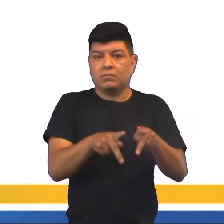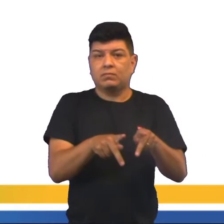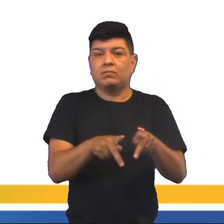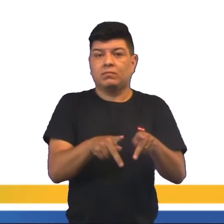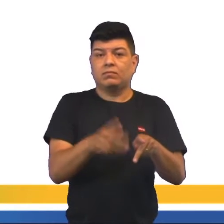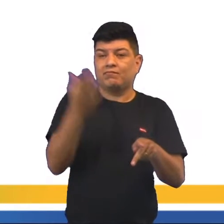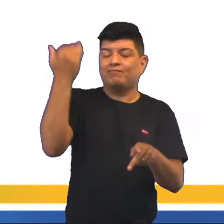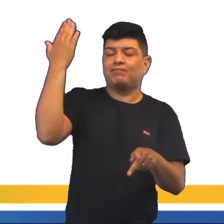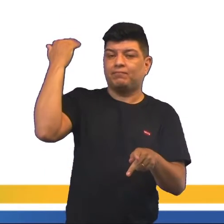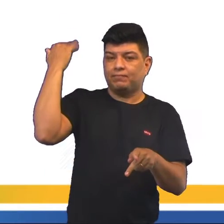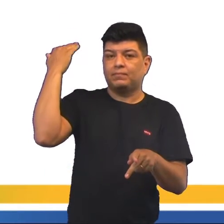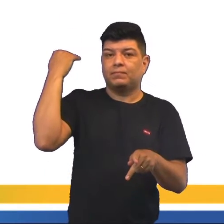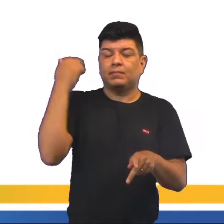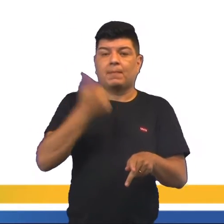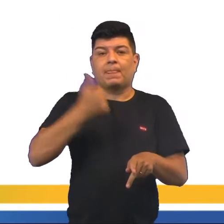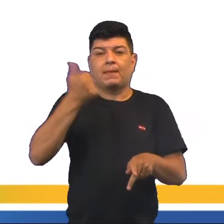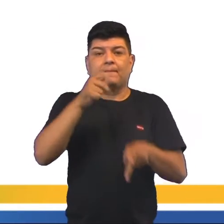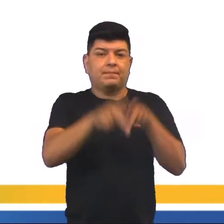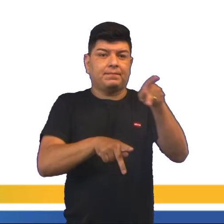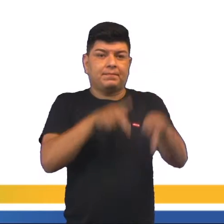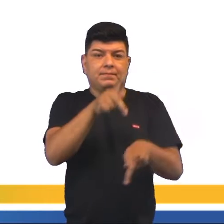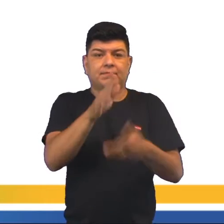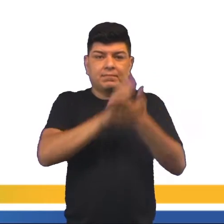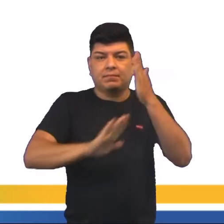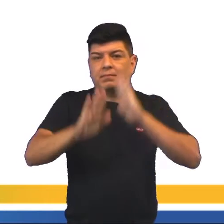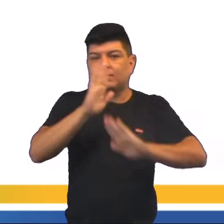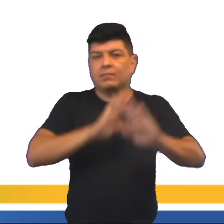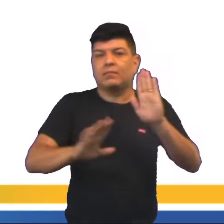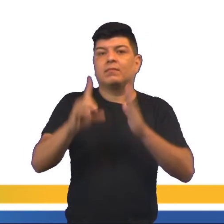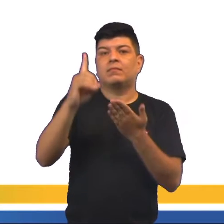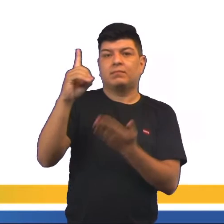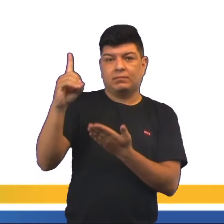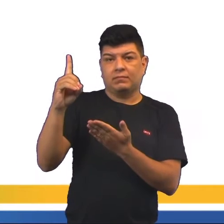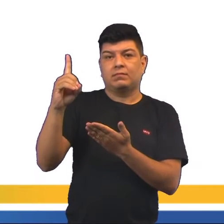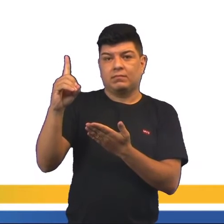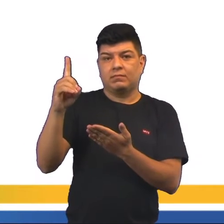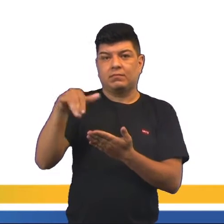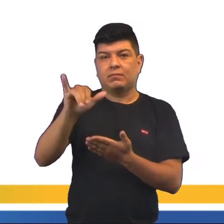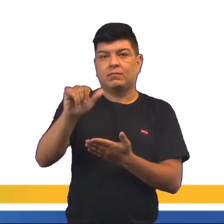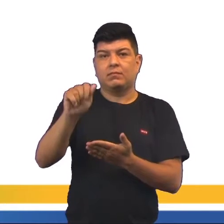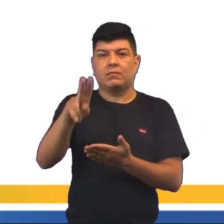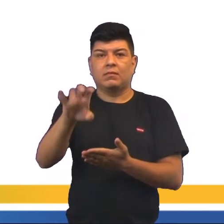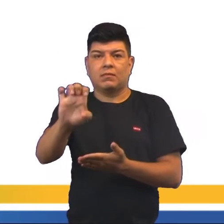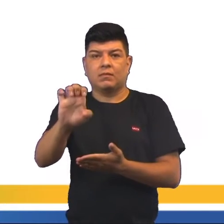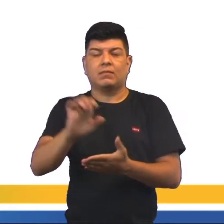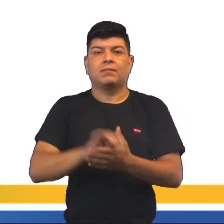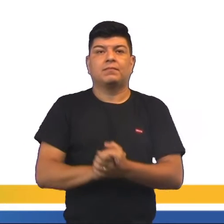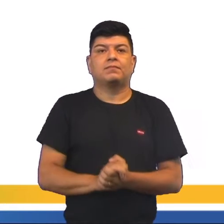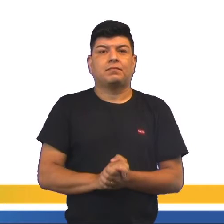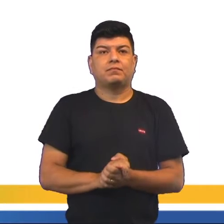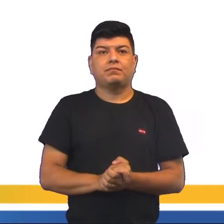da antiguidade, o primeiro povo a adorar uma só divindade, que seria Yahvé, né?